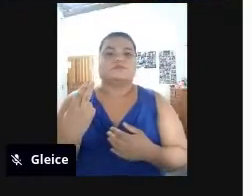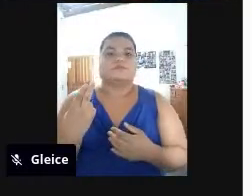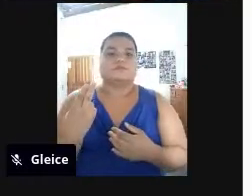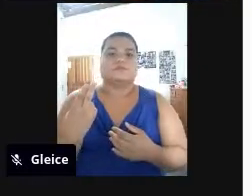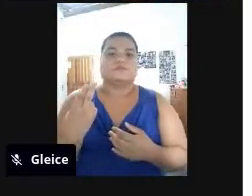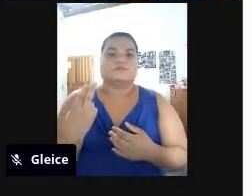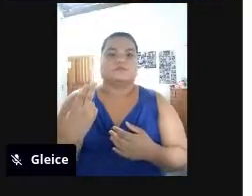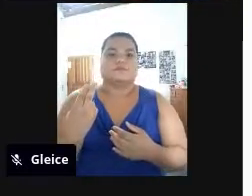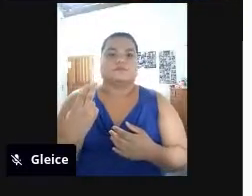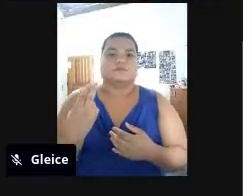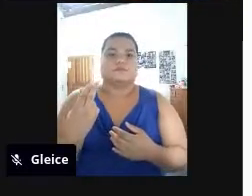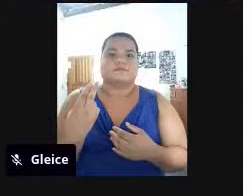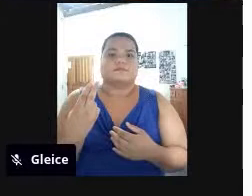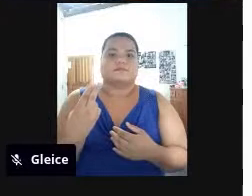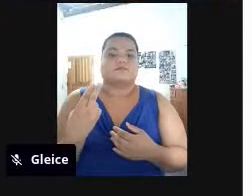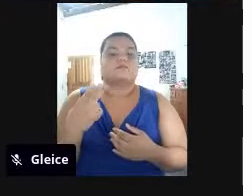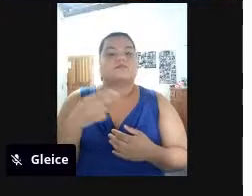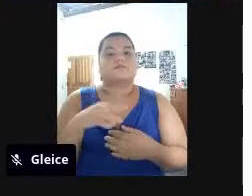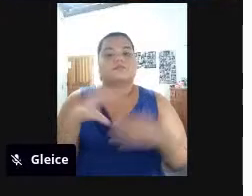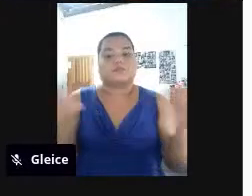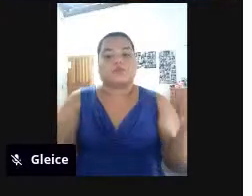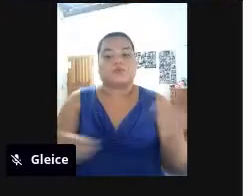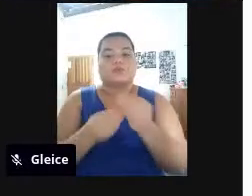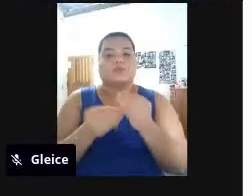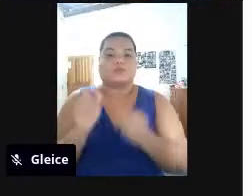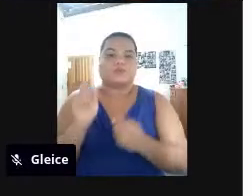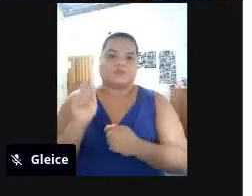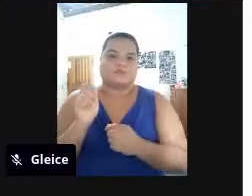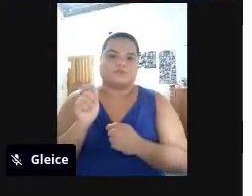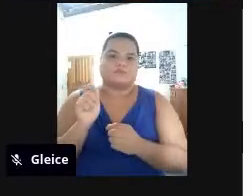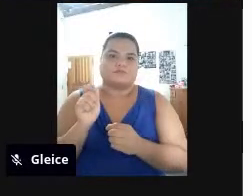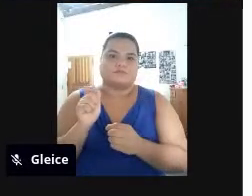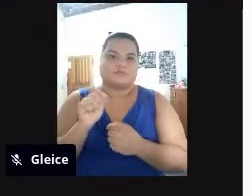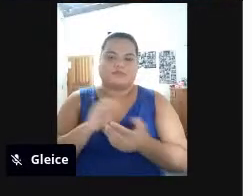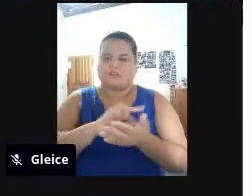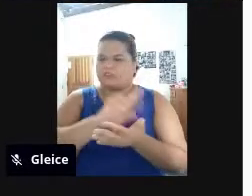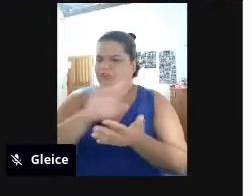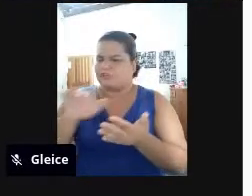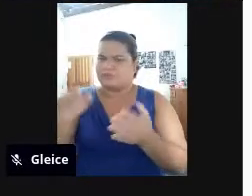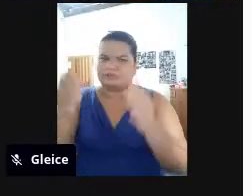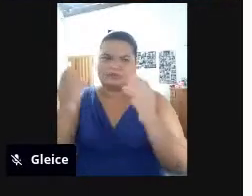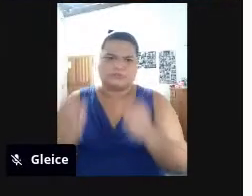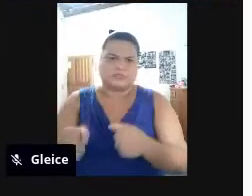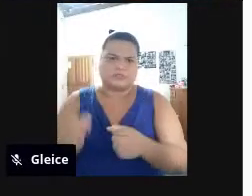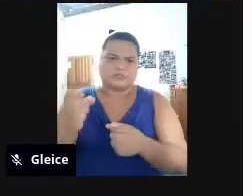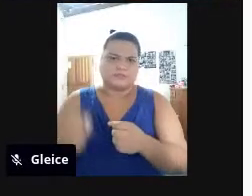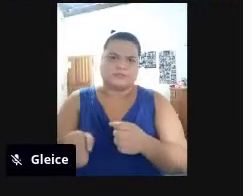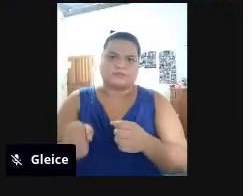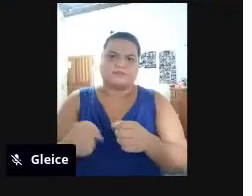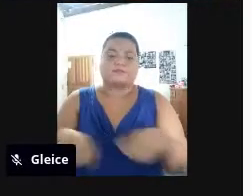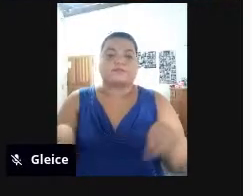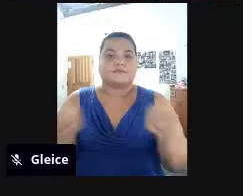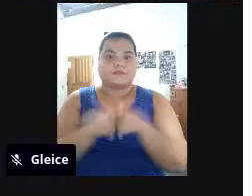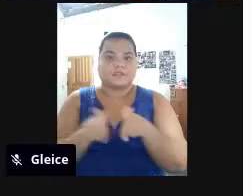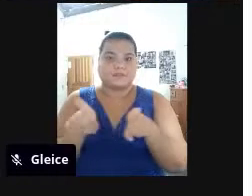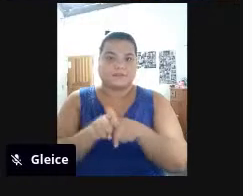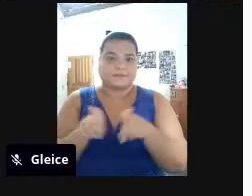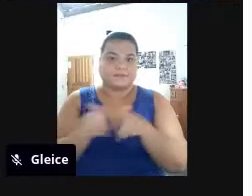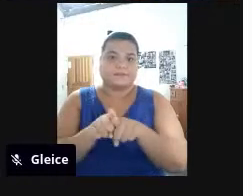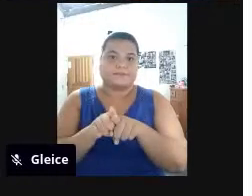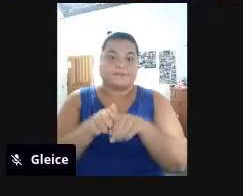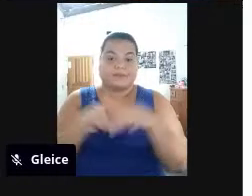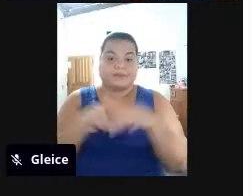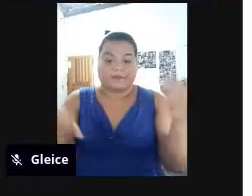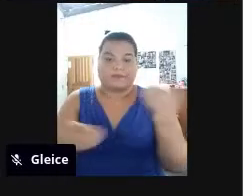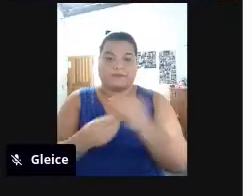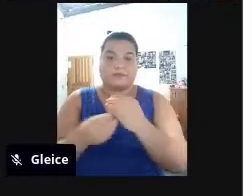essa complementação utilizando os laticínios. Além disso, temos várias opções de suplementos. Então, se